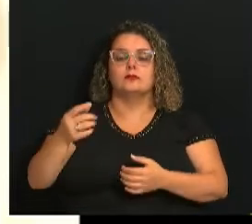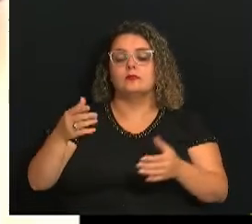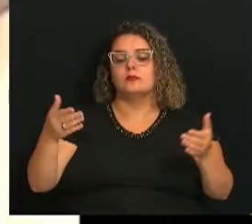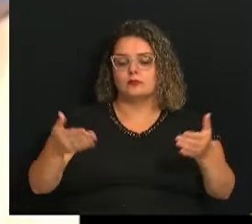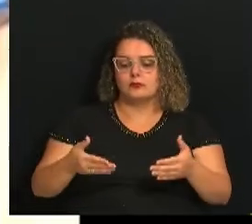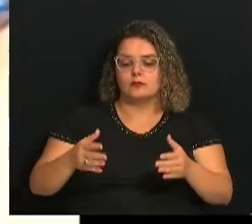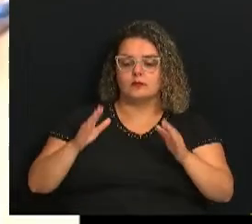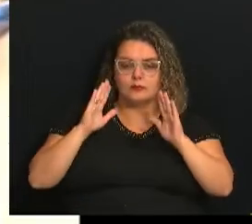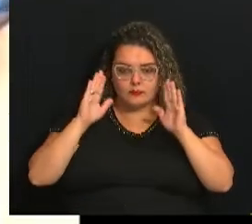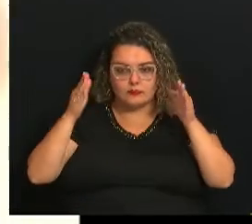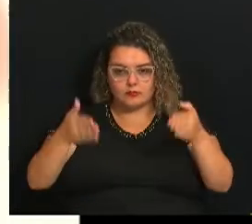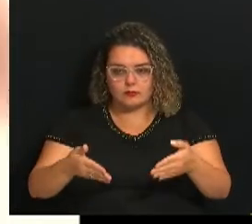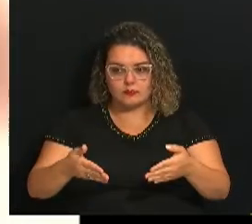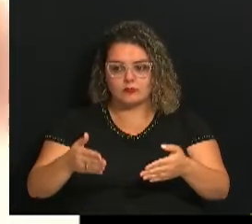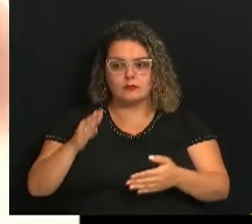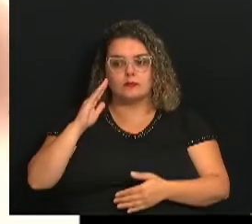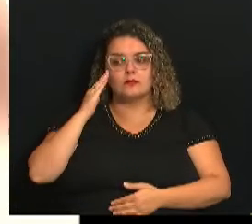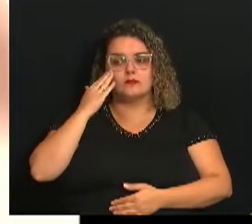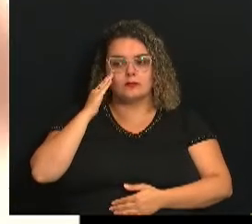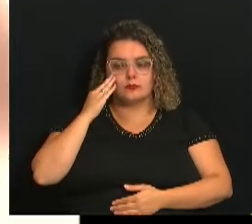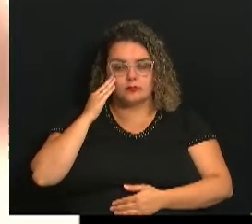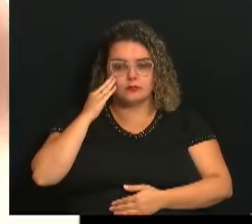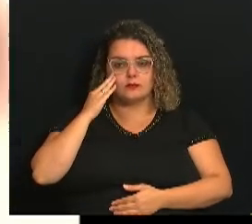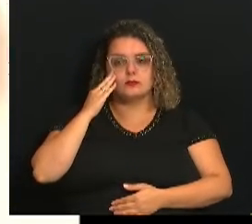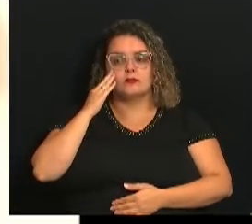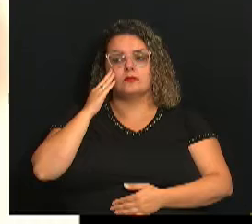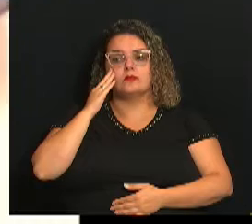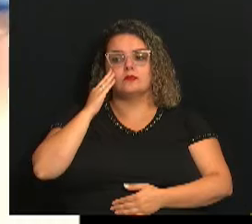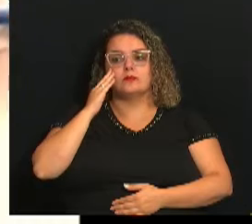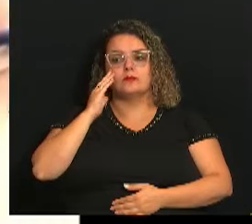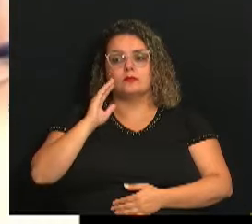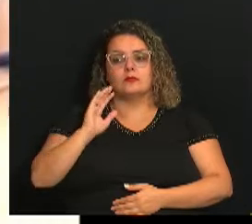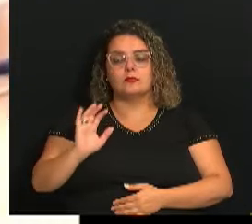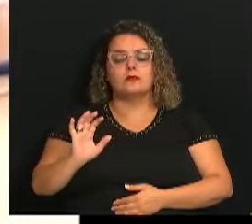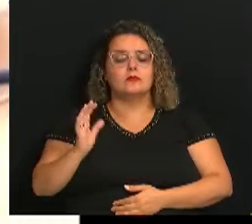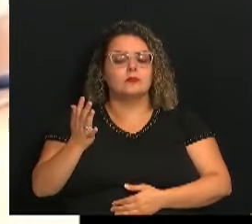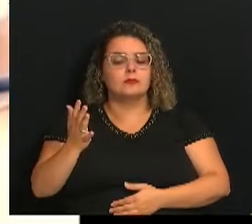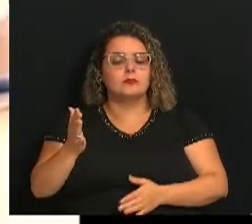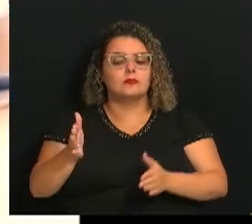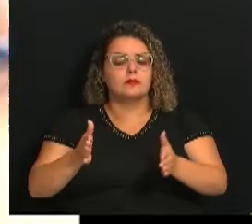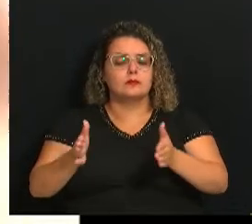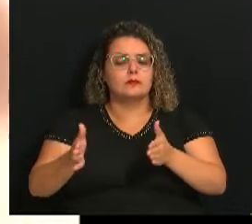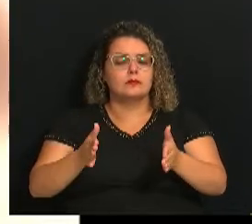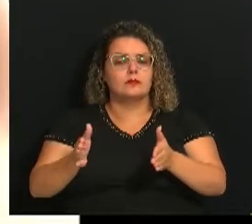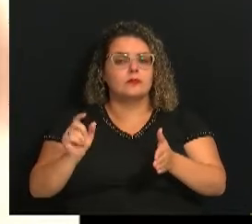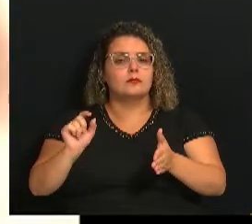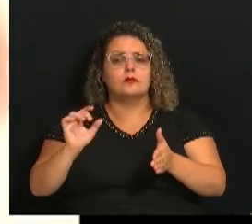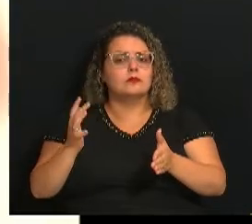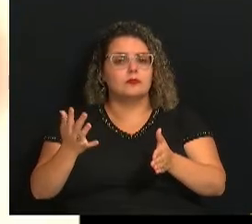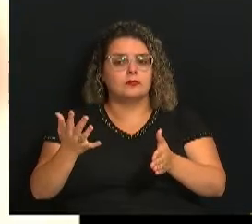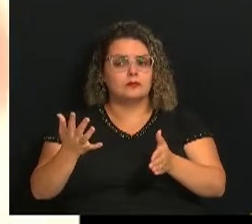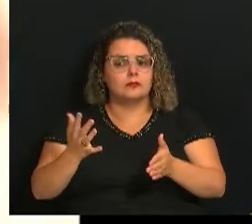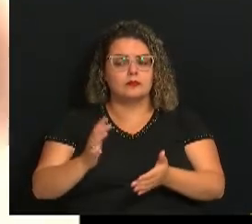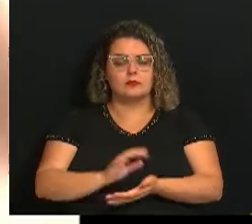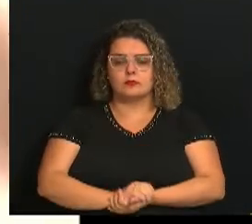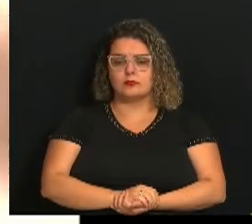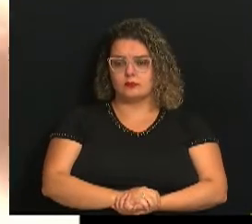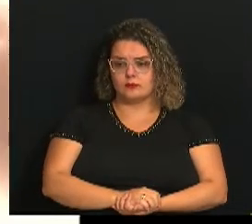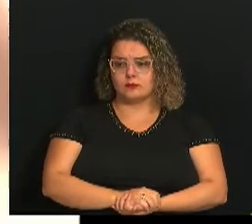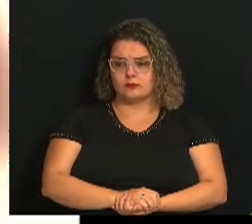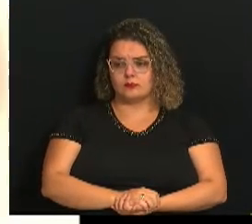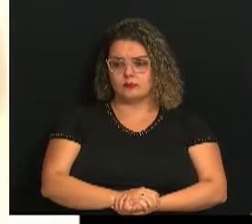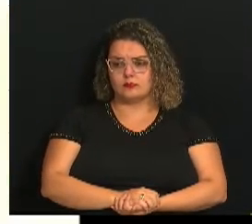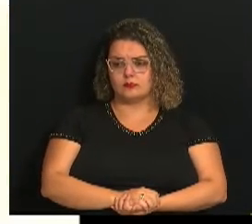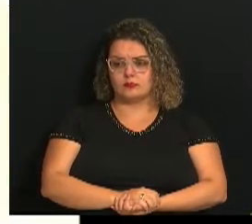entender o que aconteceu nesse período todo, né? É importante pensar que